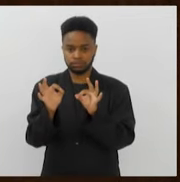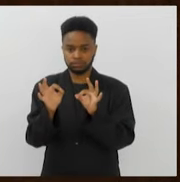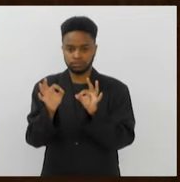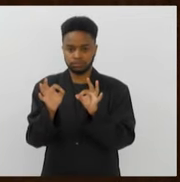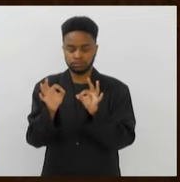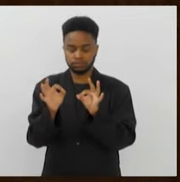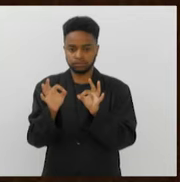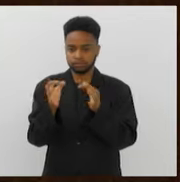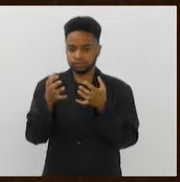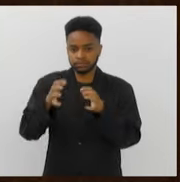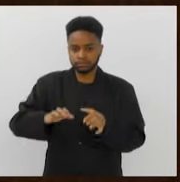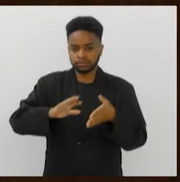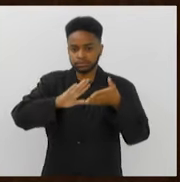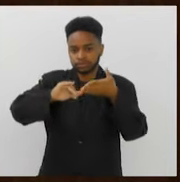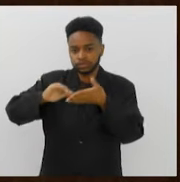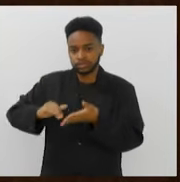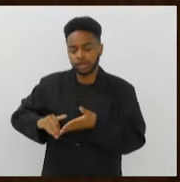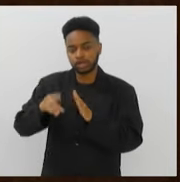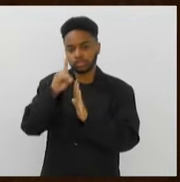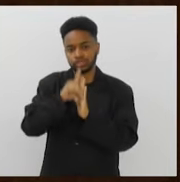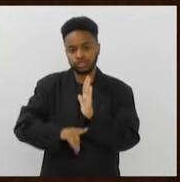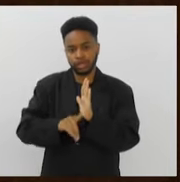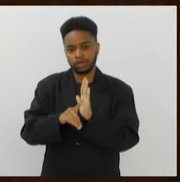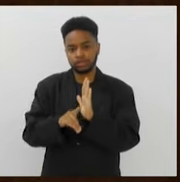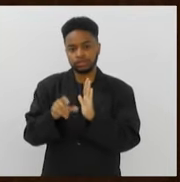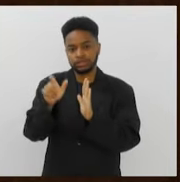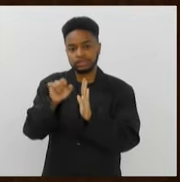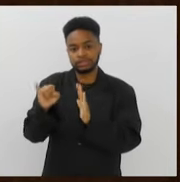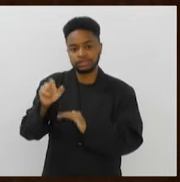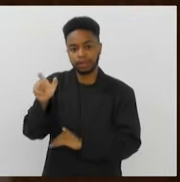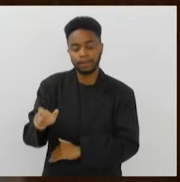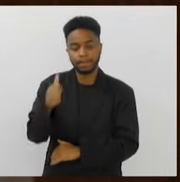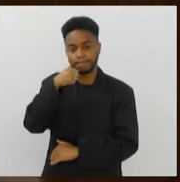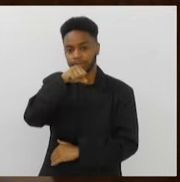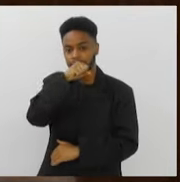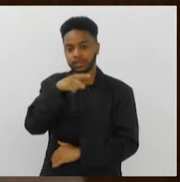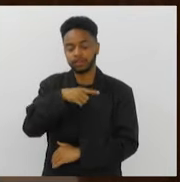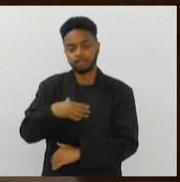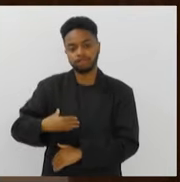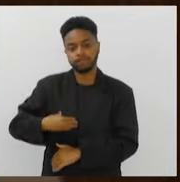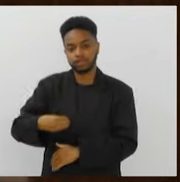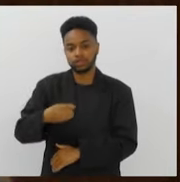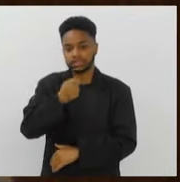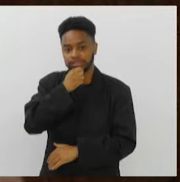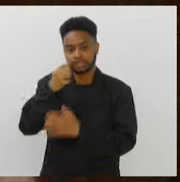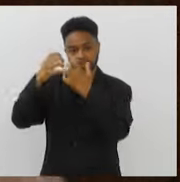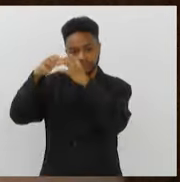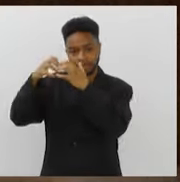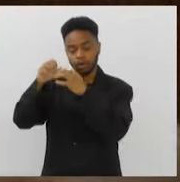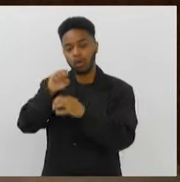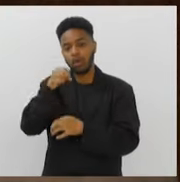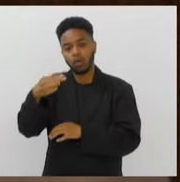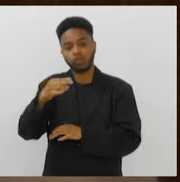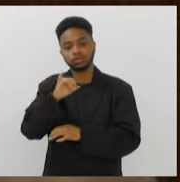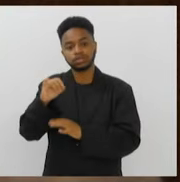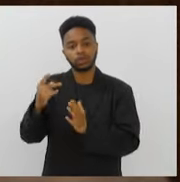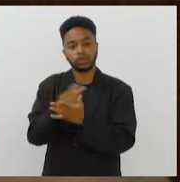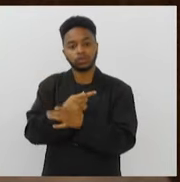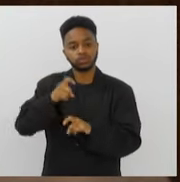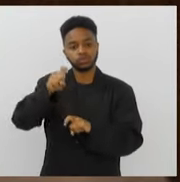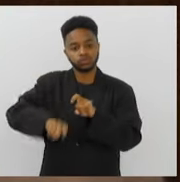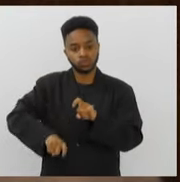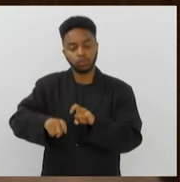quer retirar direito de mãe que tem filho anencéfalo, de que foi estuprado e reconheceu o estupro em tempo